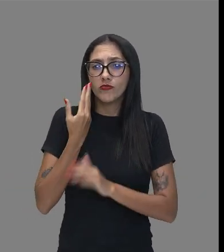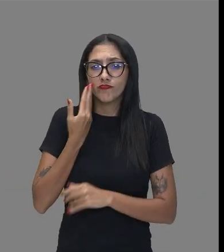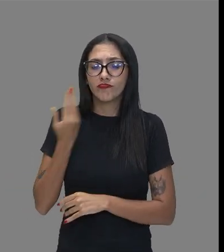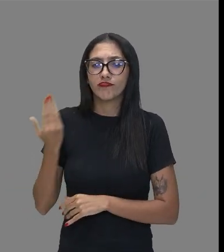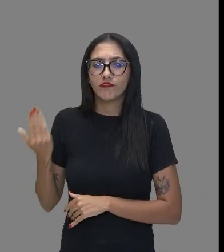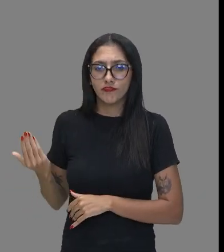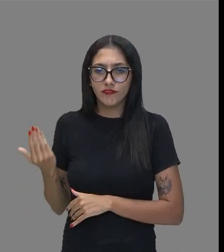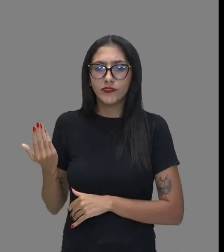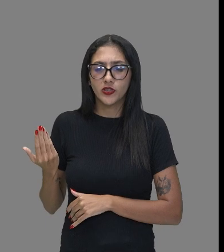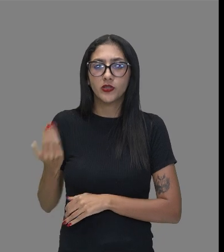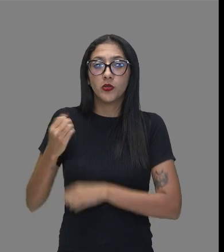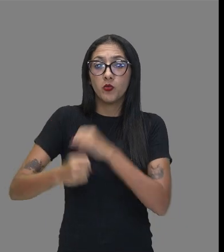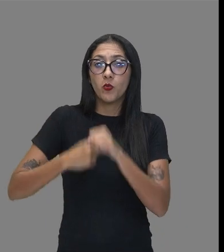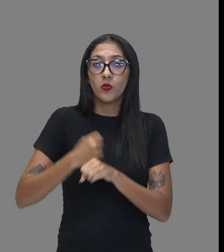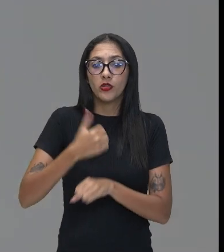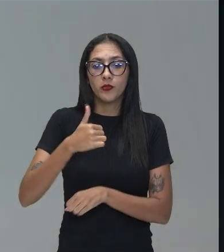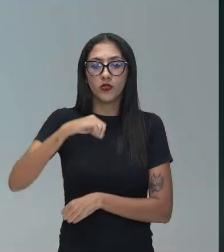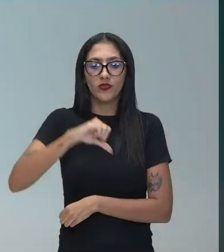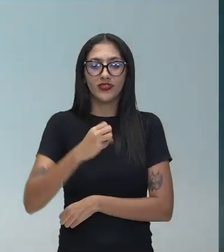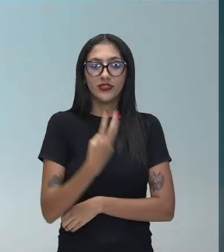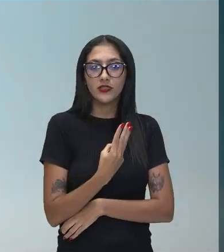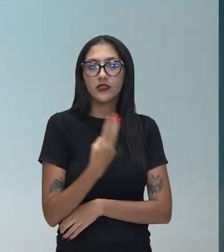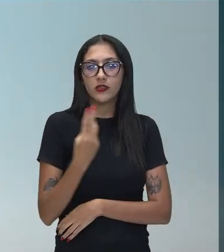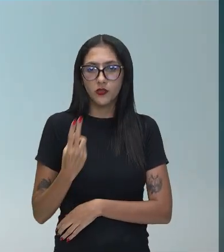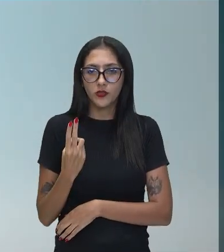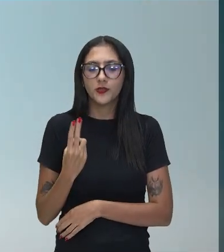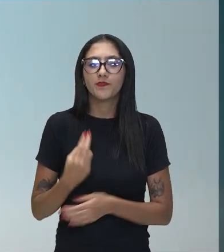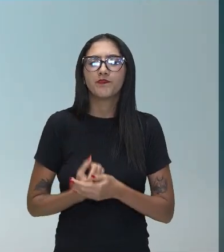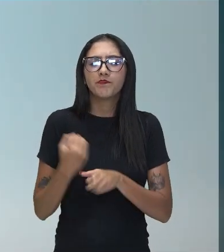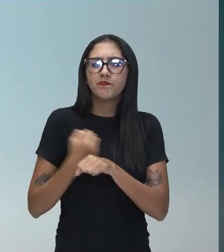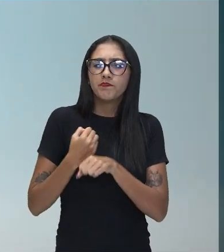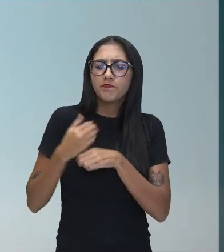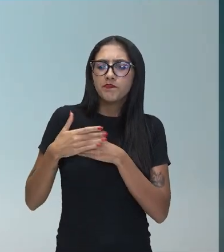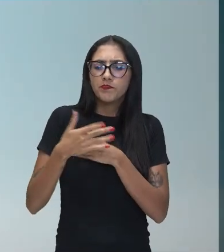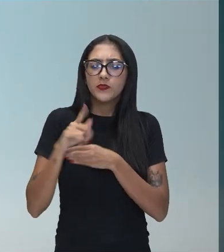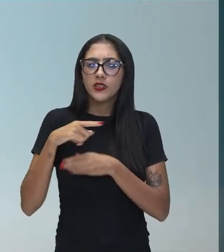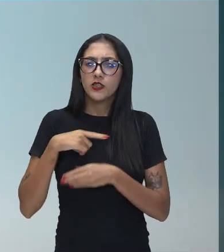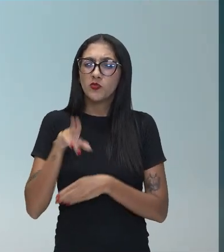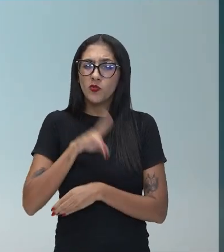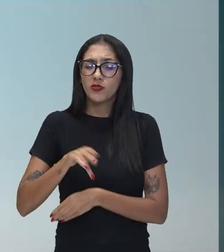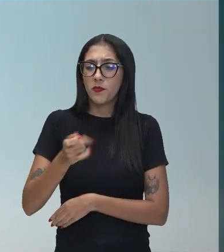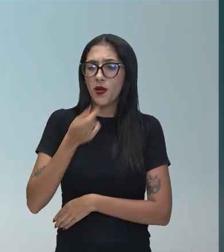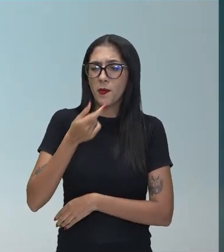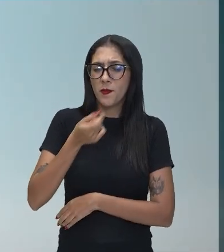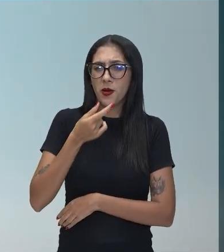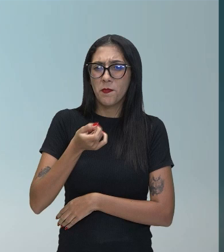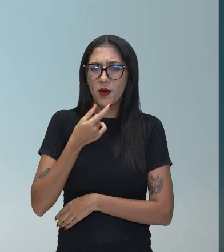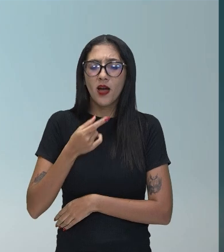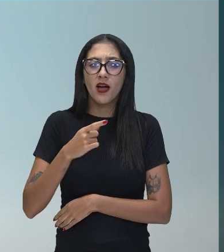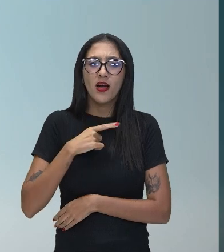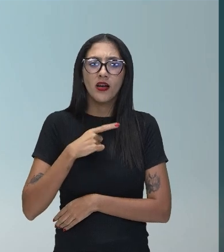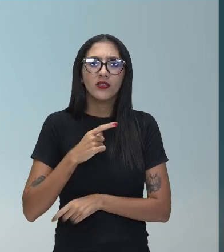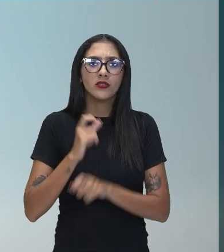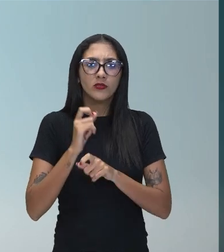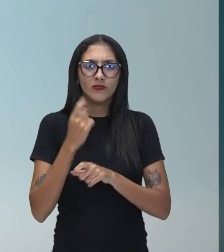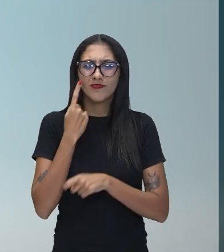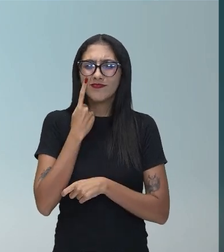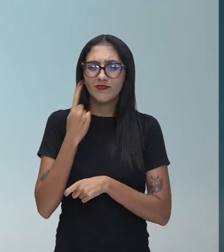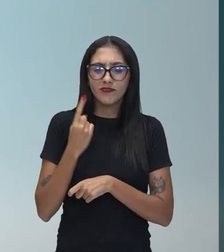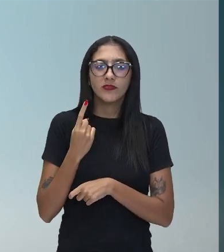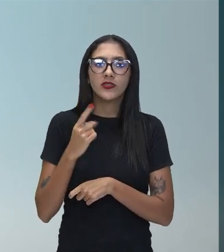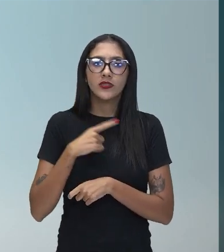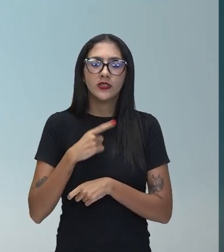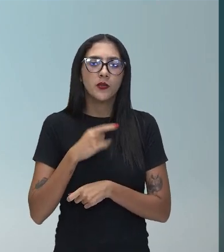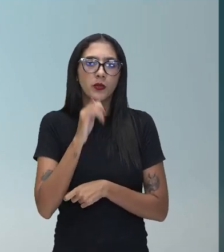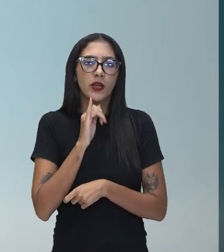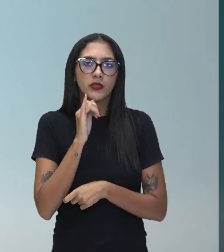benzedrina, 1932. A ingestão dessas substâncias, conhecidas vulgarmente como bolinhas, eleva o